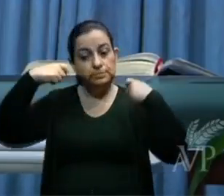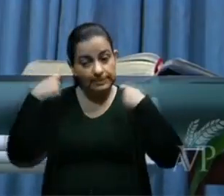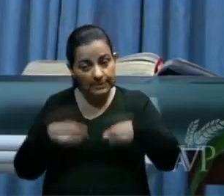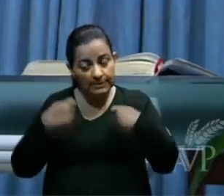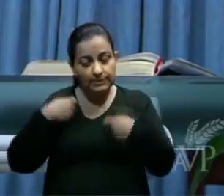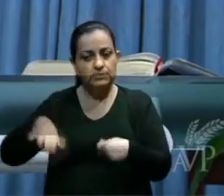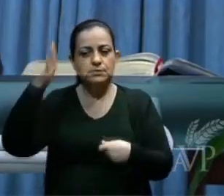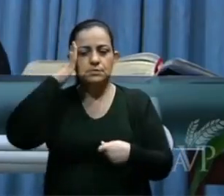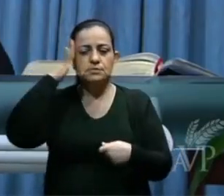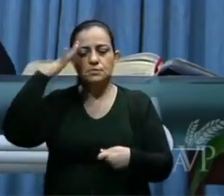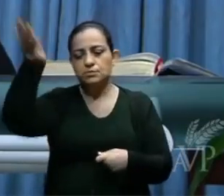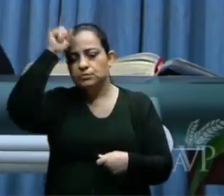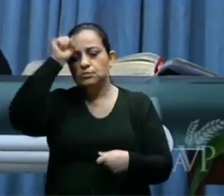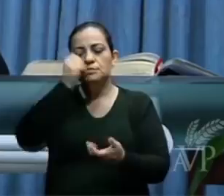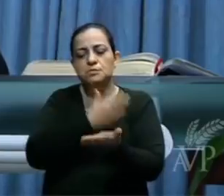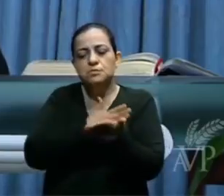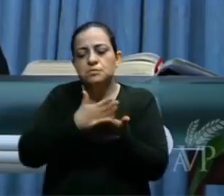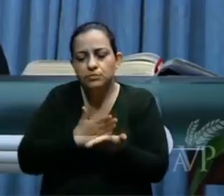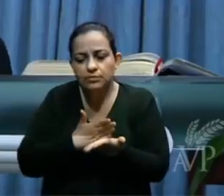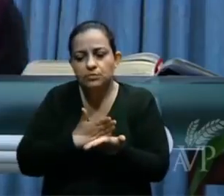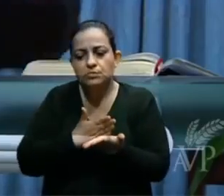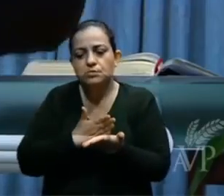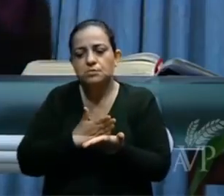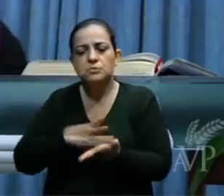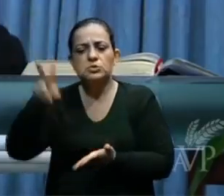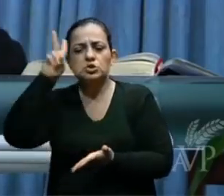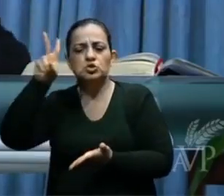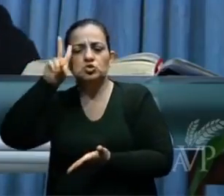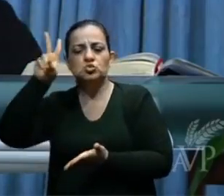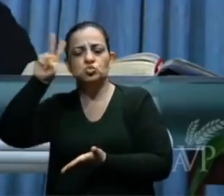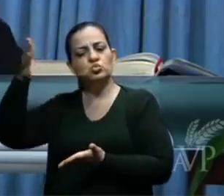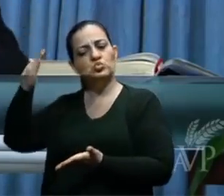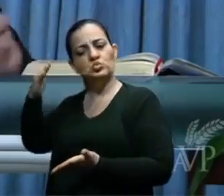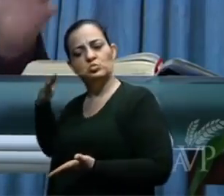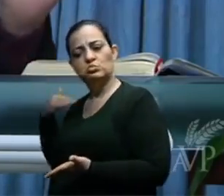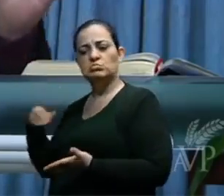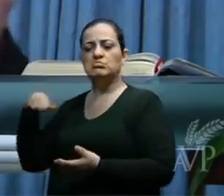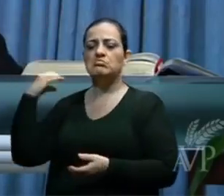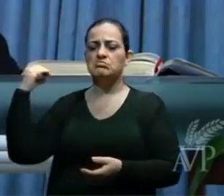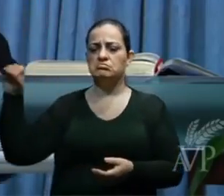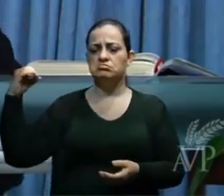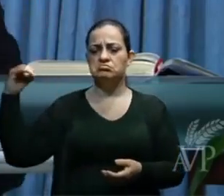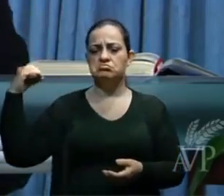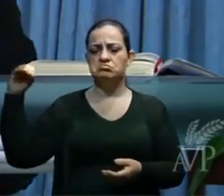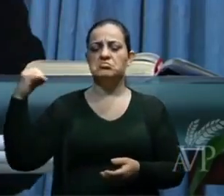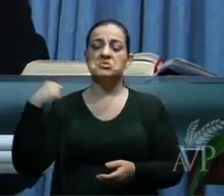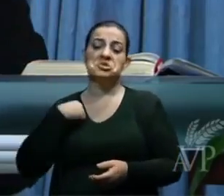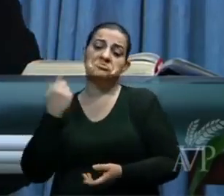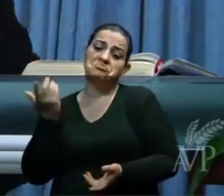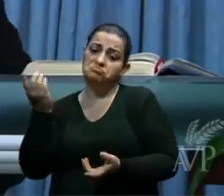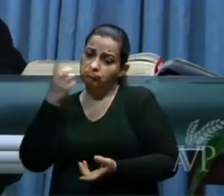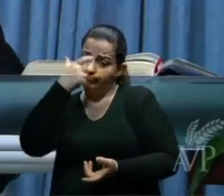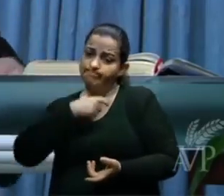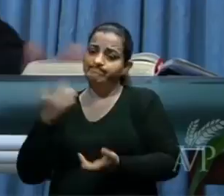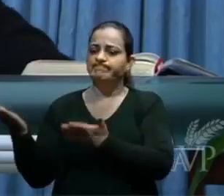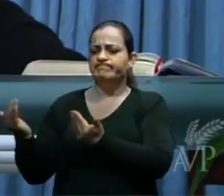você tem que começar eu recordo a certa vez ela em porto alegre era um jovem zezinho